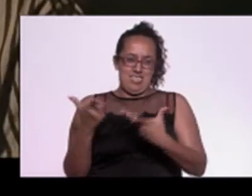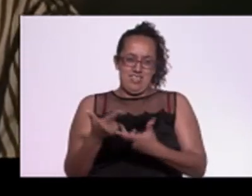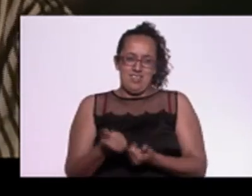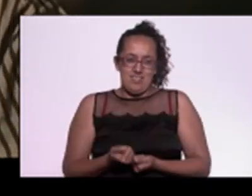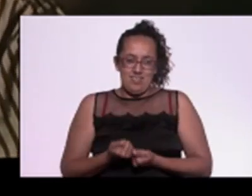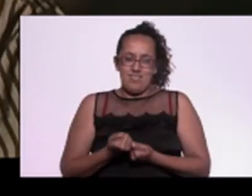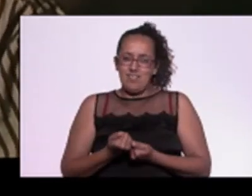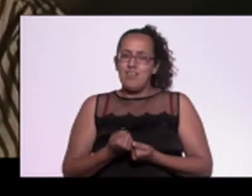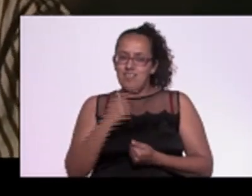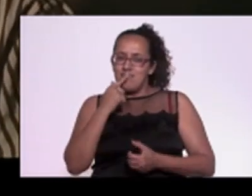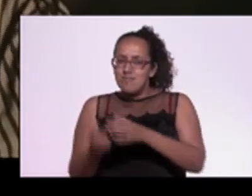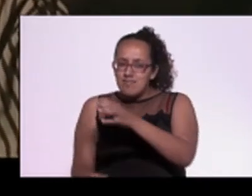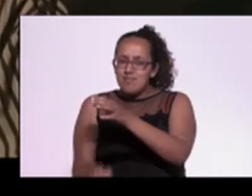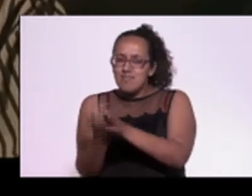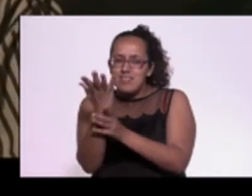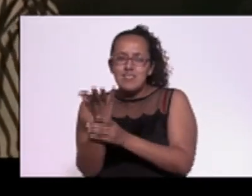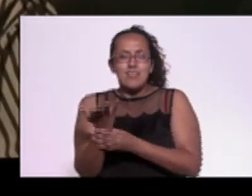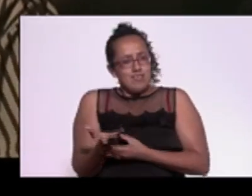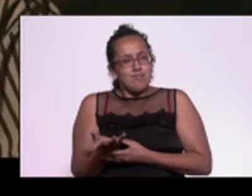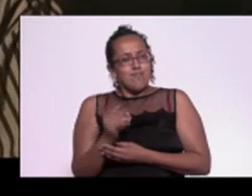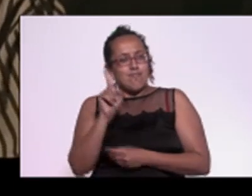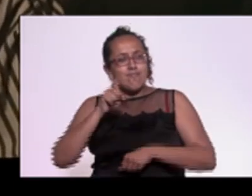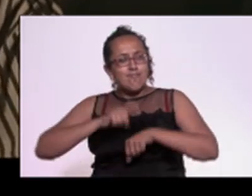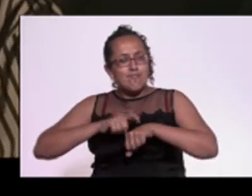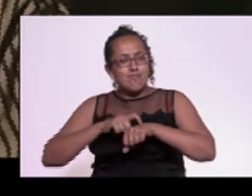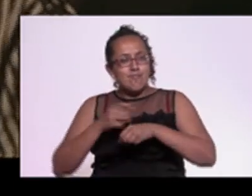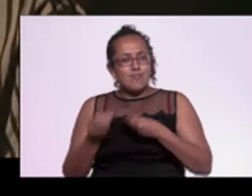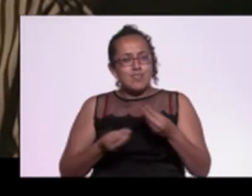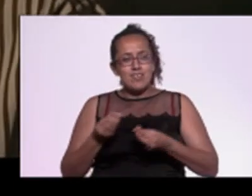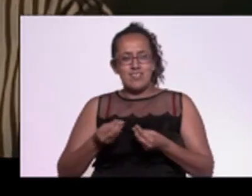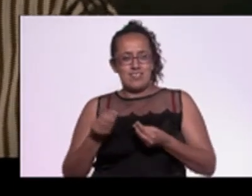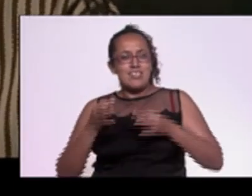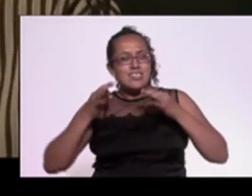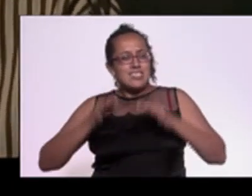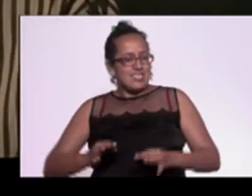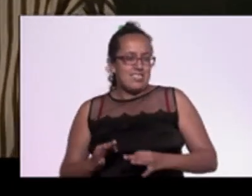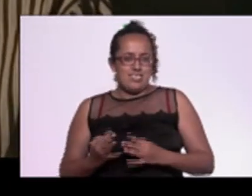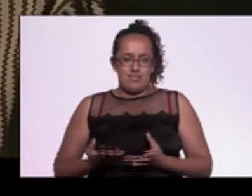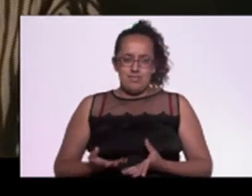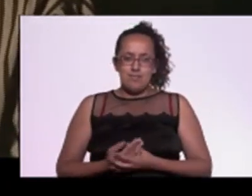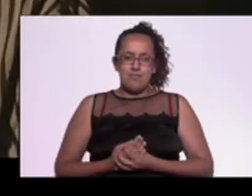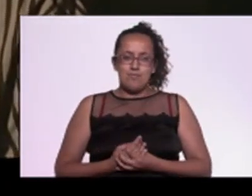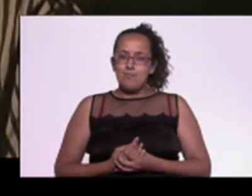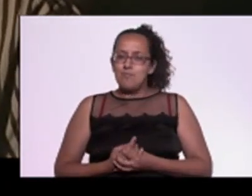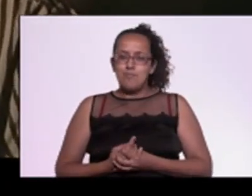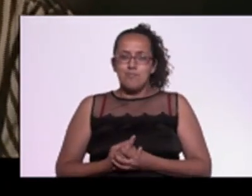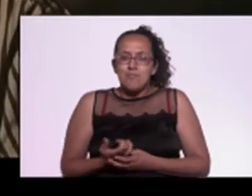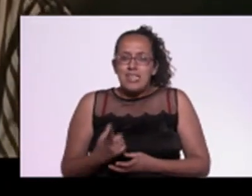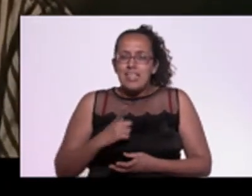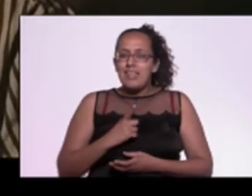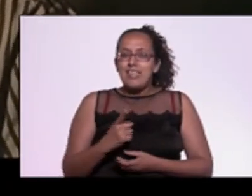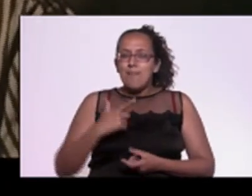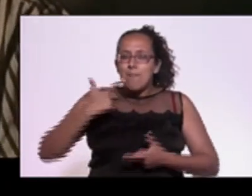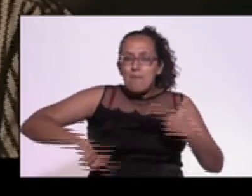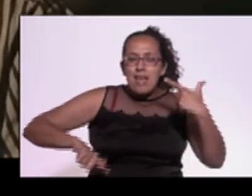que é fundamental essa presença, assim como é importante a presença no interior do estado,